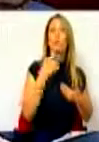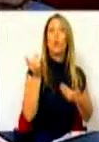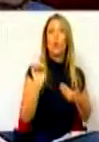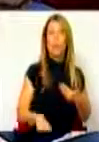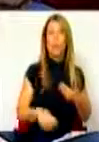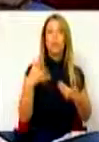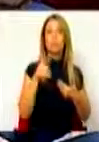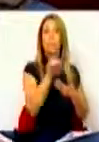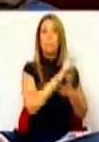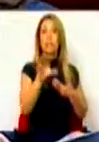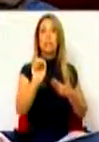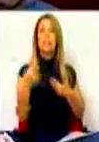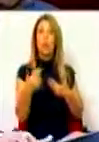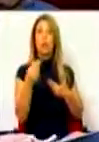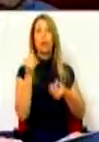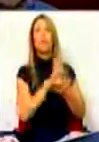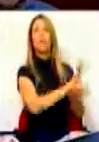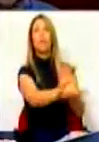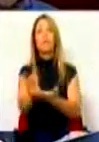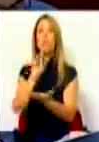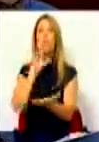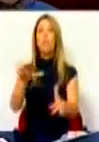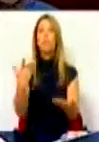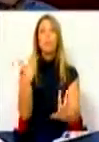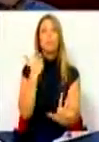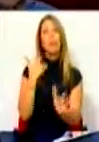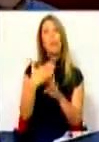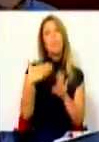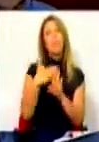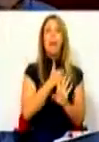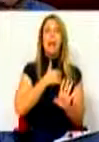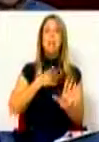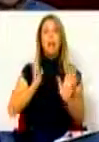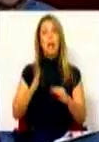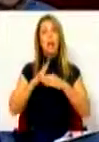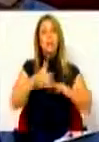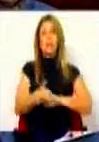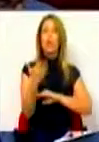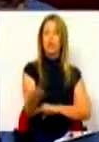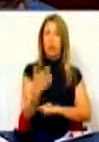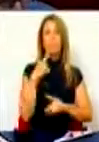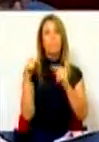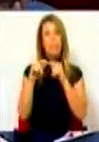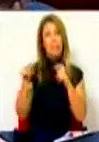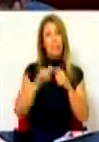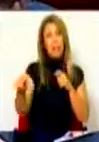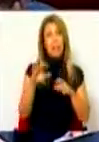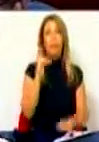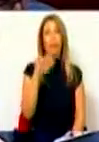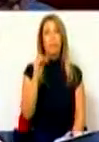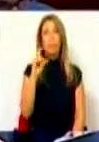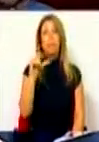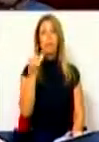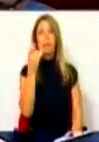de financiamento potencial a que as pequenas e médias empresas já estão a aceder. A linha Capitalizar Mais, por parte